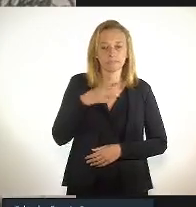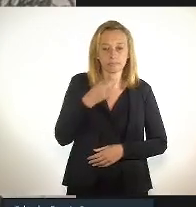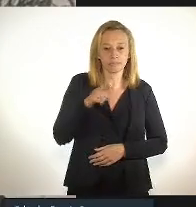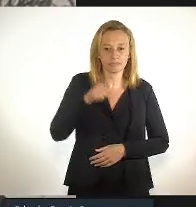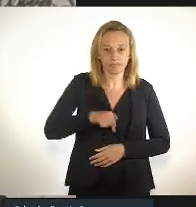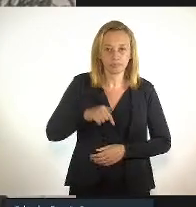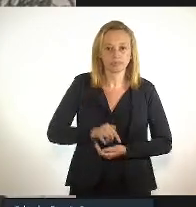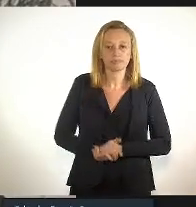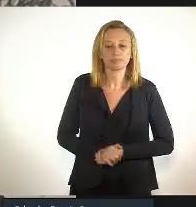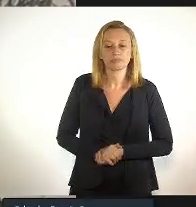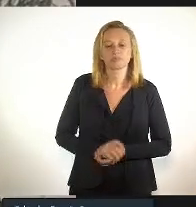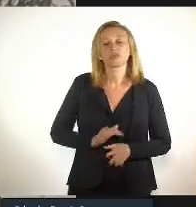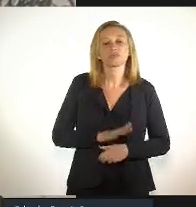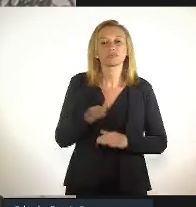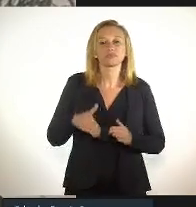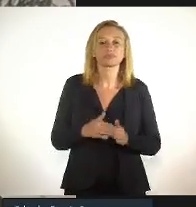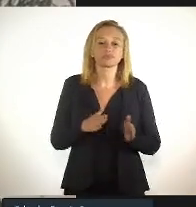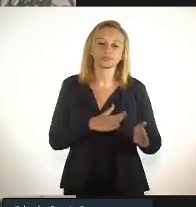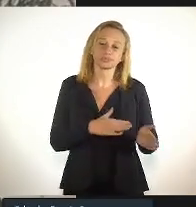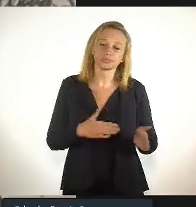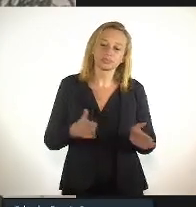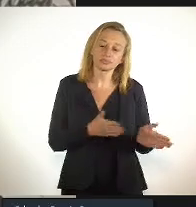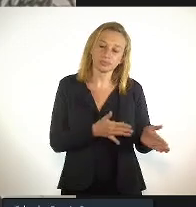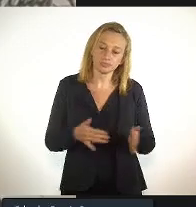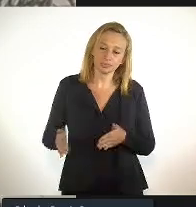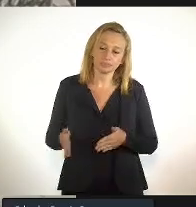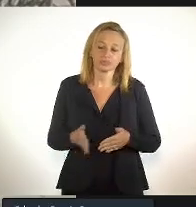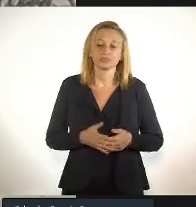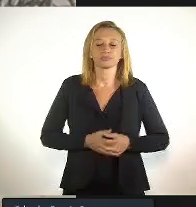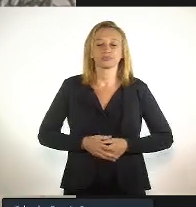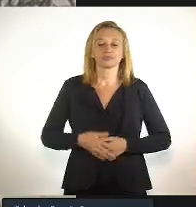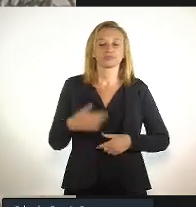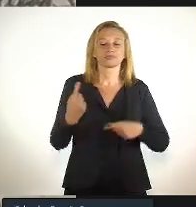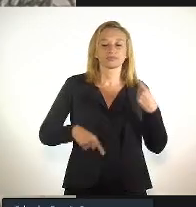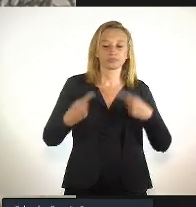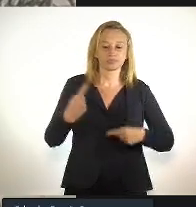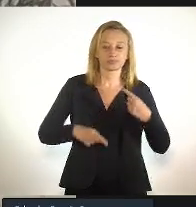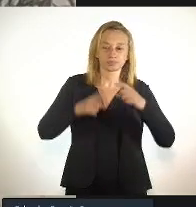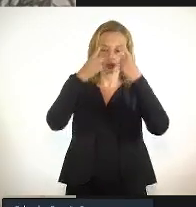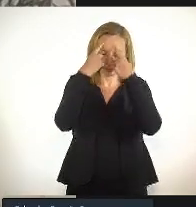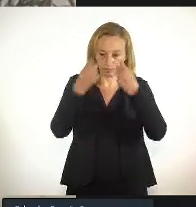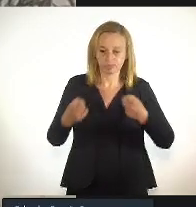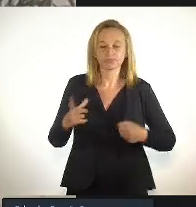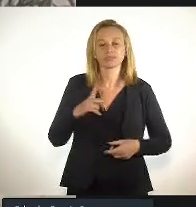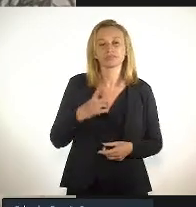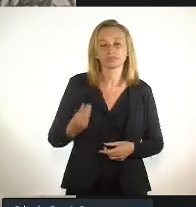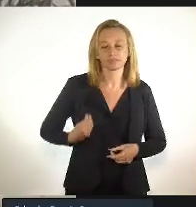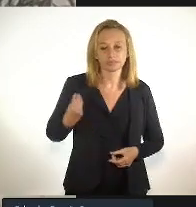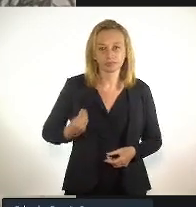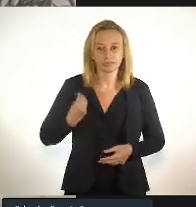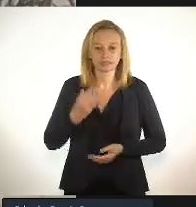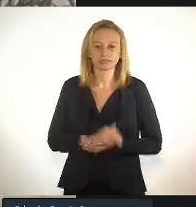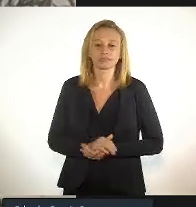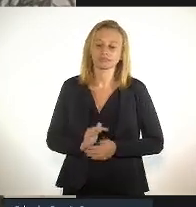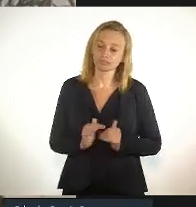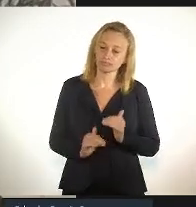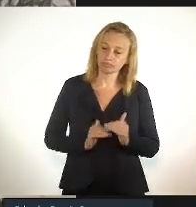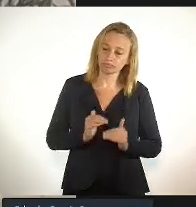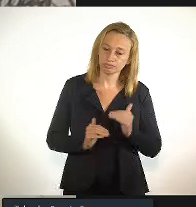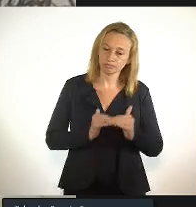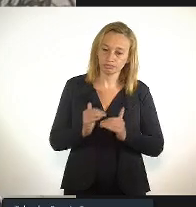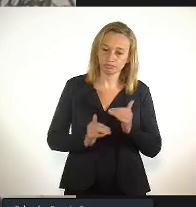aqui todo o processo de violência política que vivemos nos processos